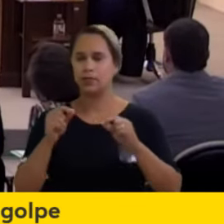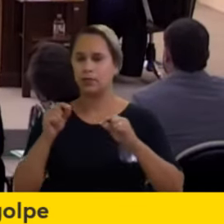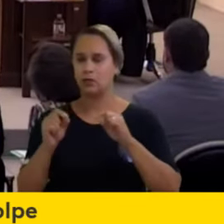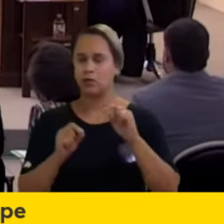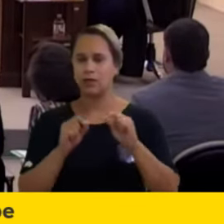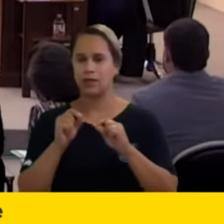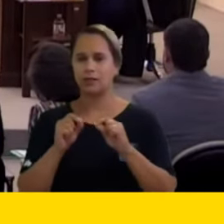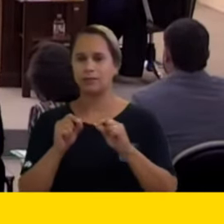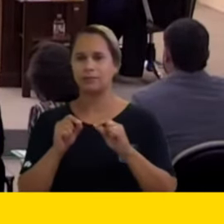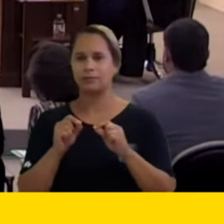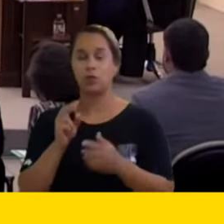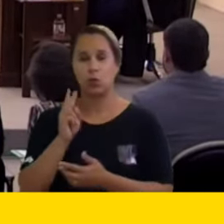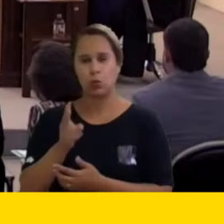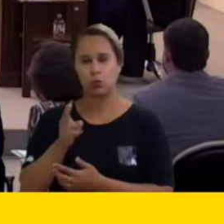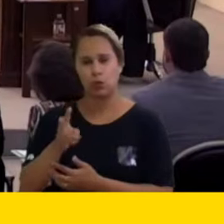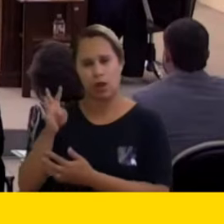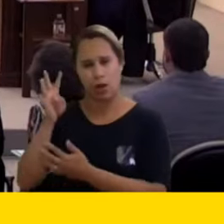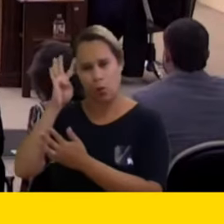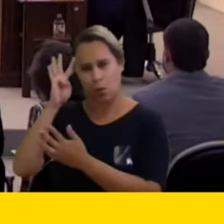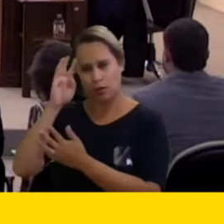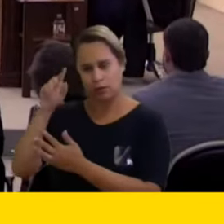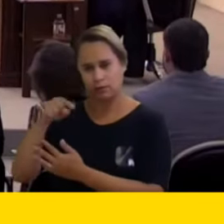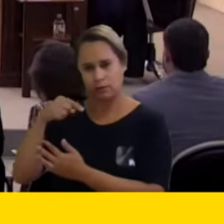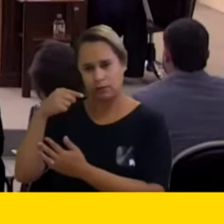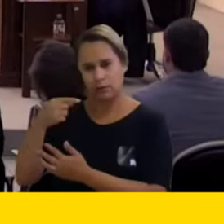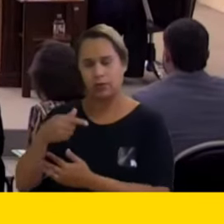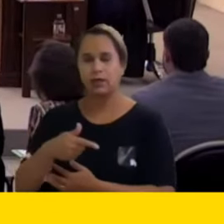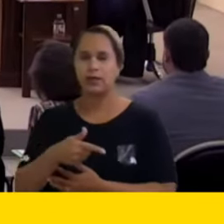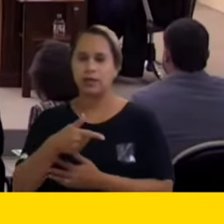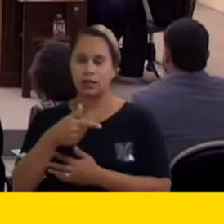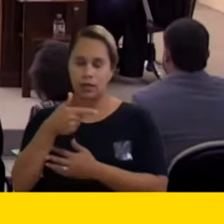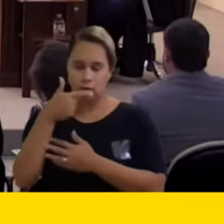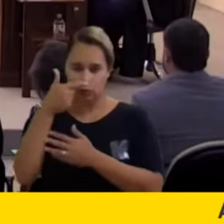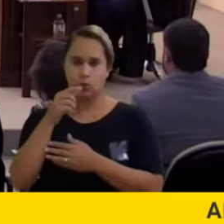às 14 horas ficar encerrada a presente